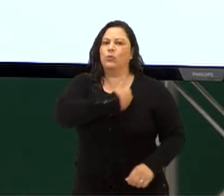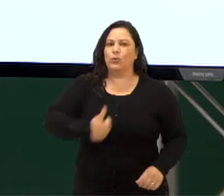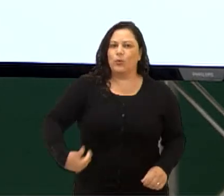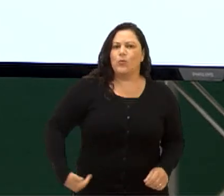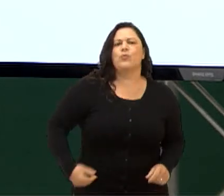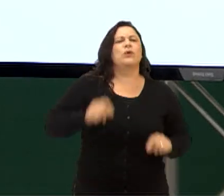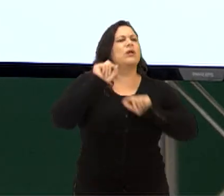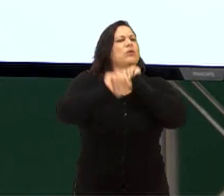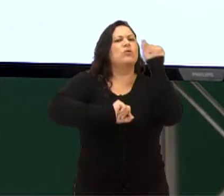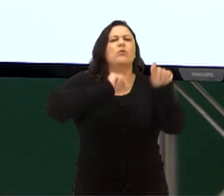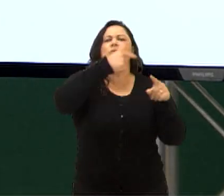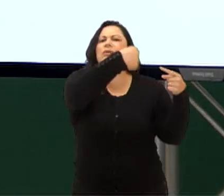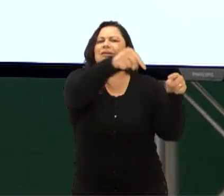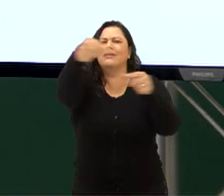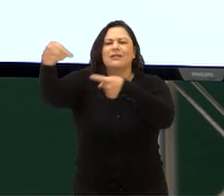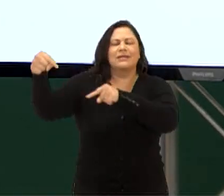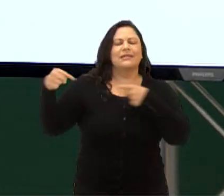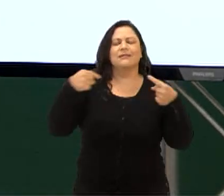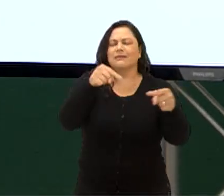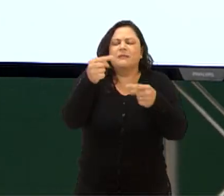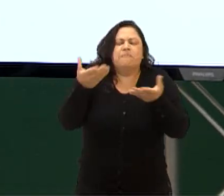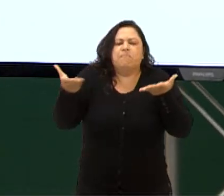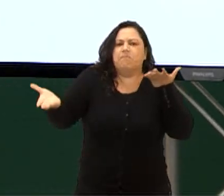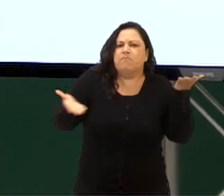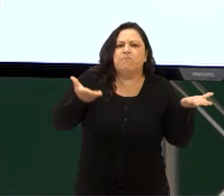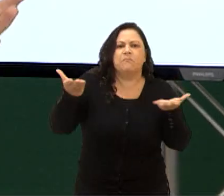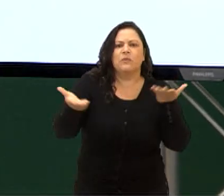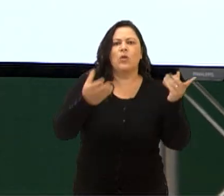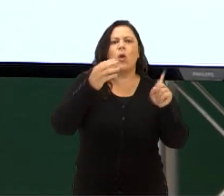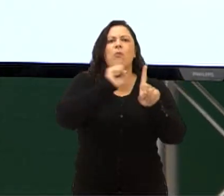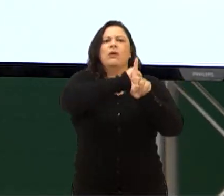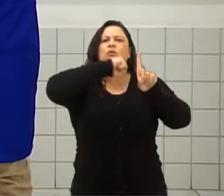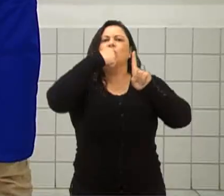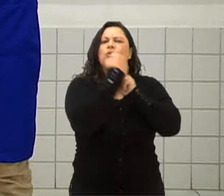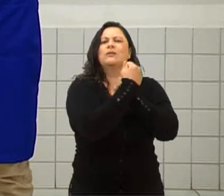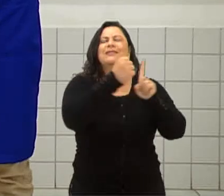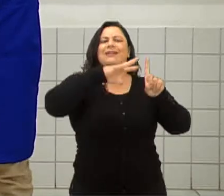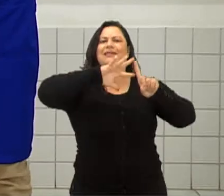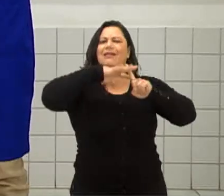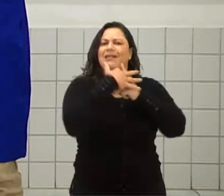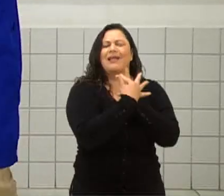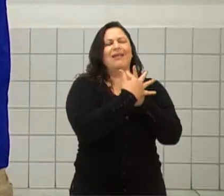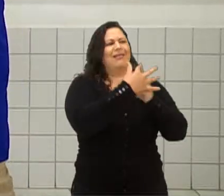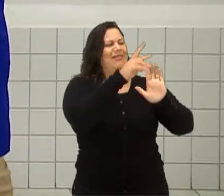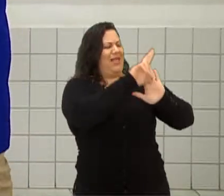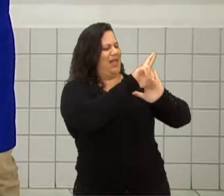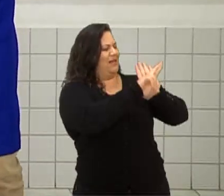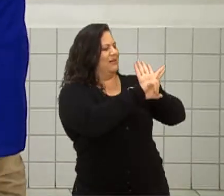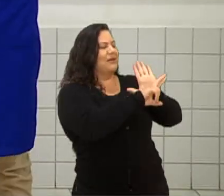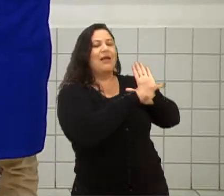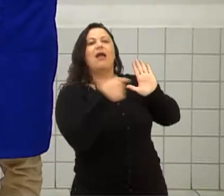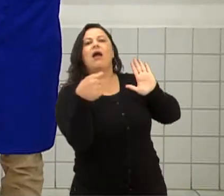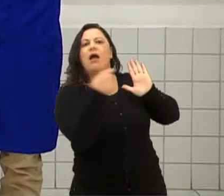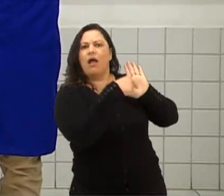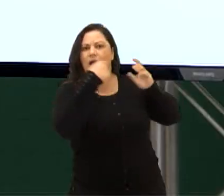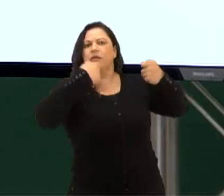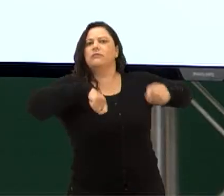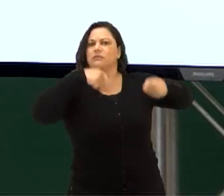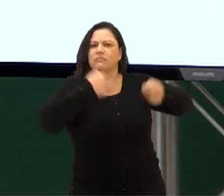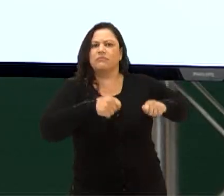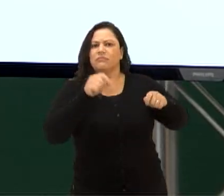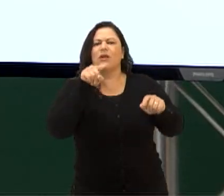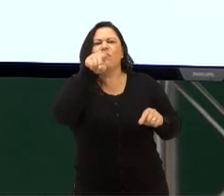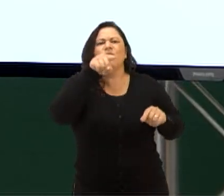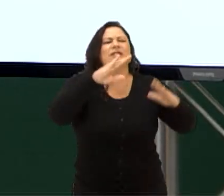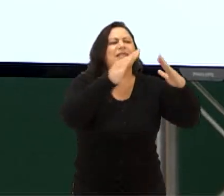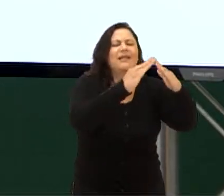política, por que ela serve, como que nós vivemos em comunidade. Já imaginou, professor, uma sociedade sem regras? Né? Você que está em casa já imaginou como seria uma